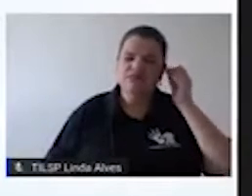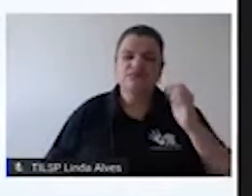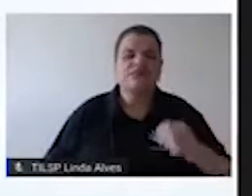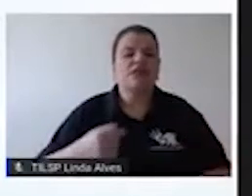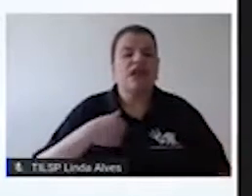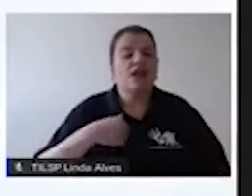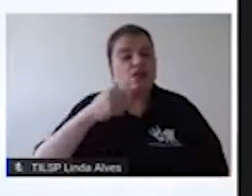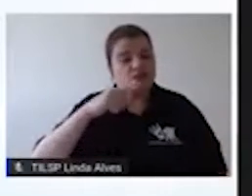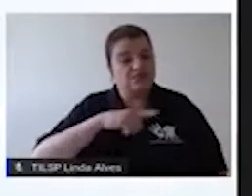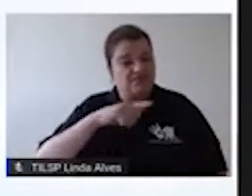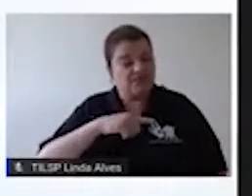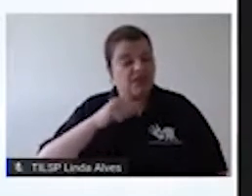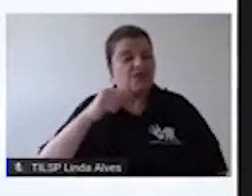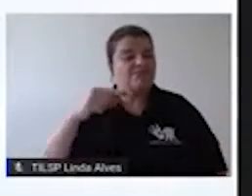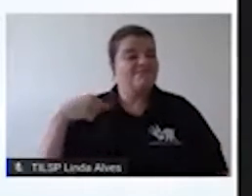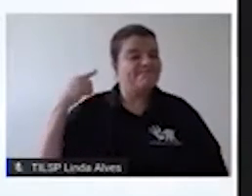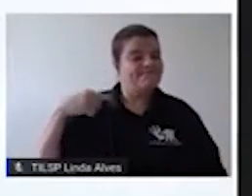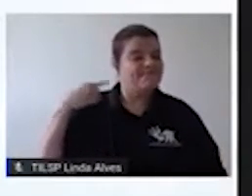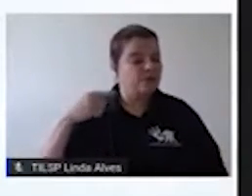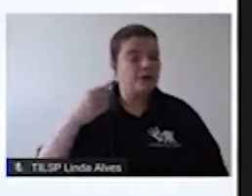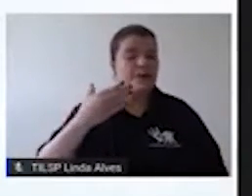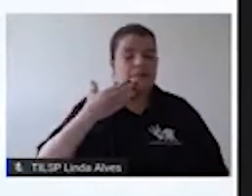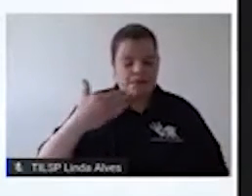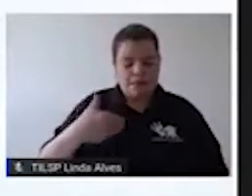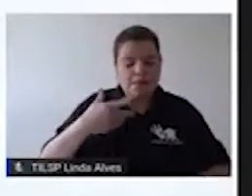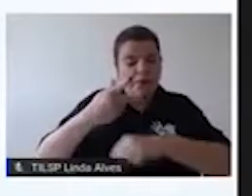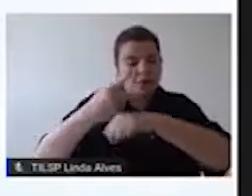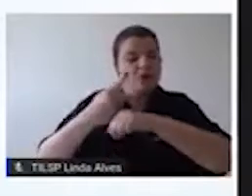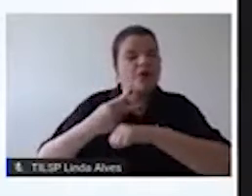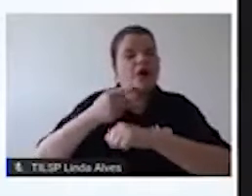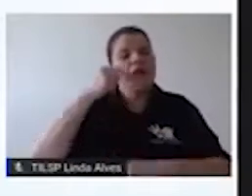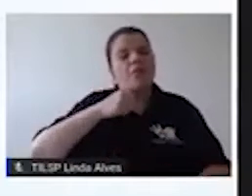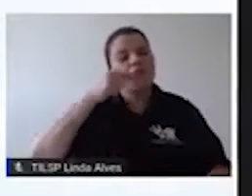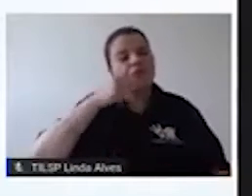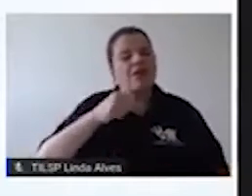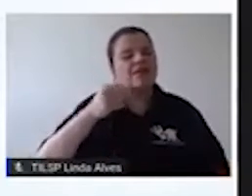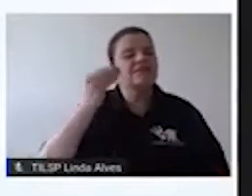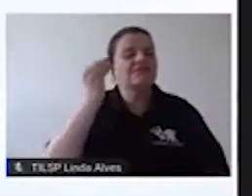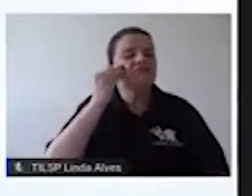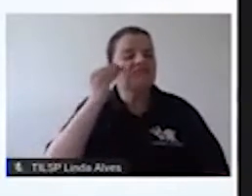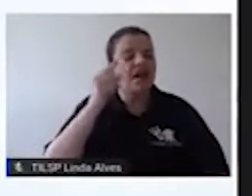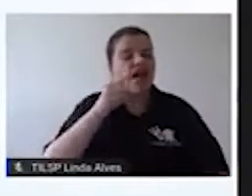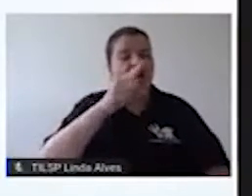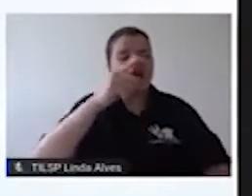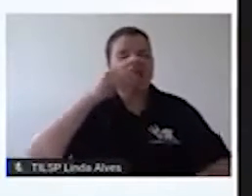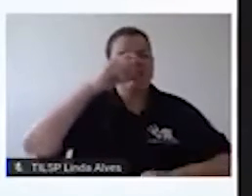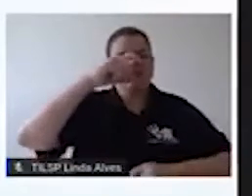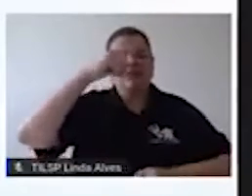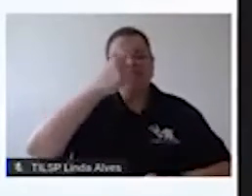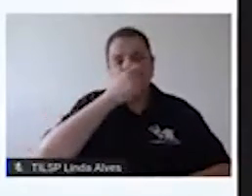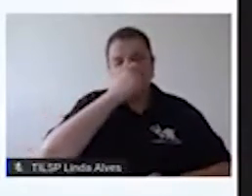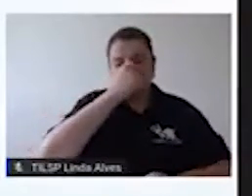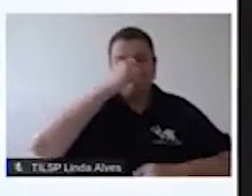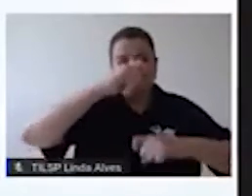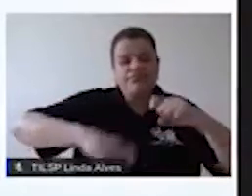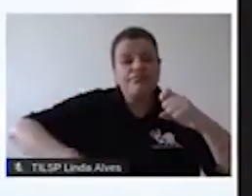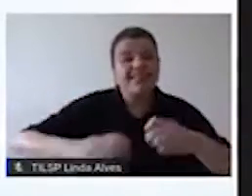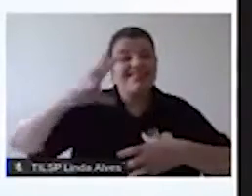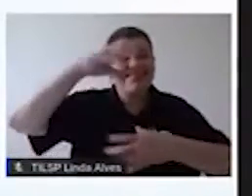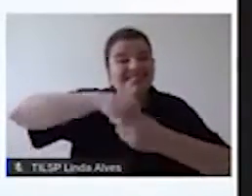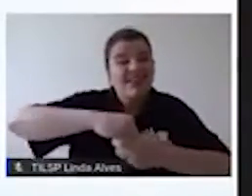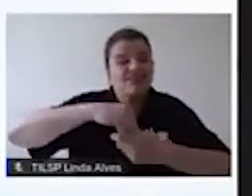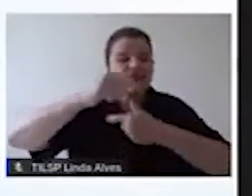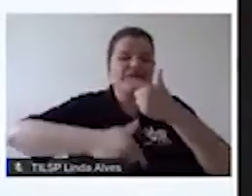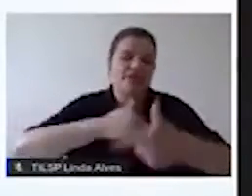uma mulher que sofreu uma tentativa de estupro no local de trabalho,